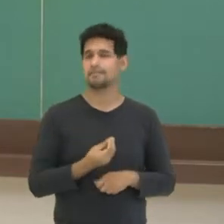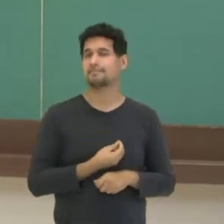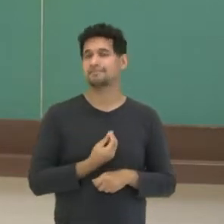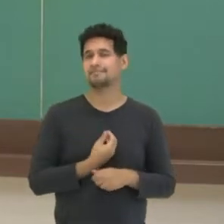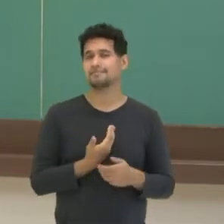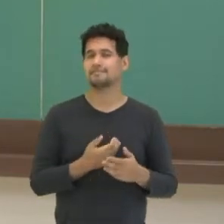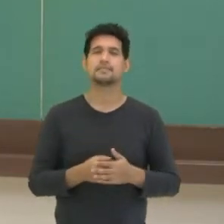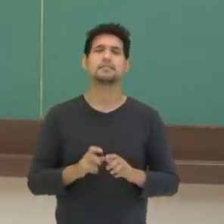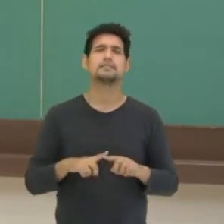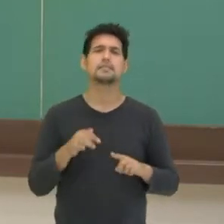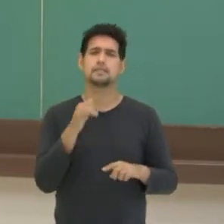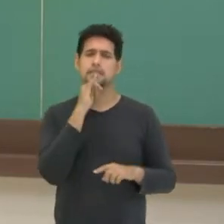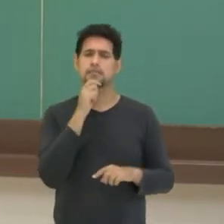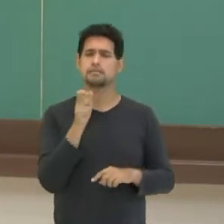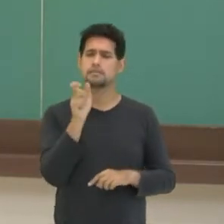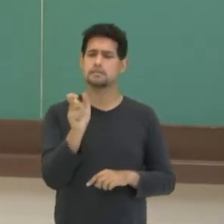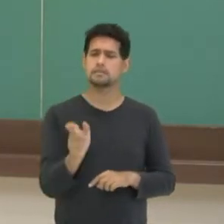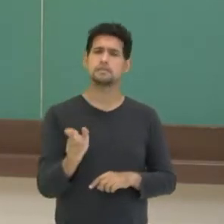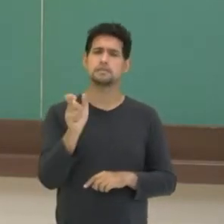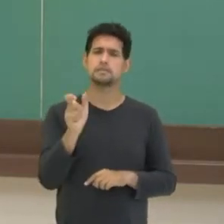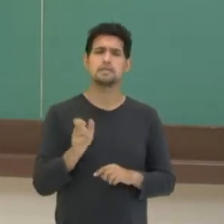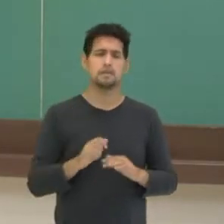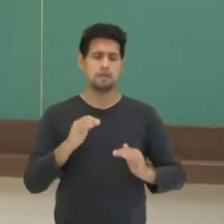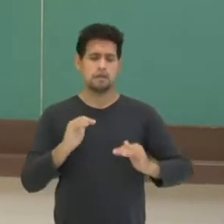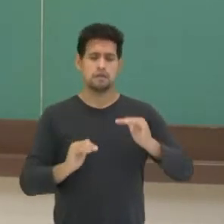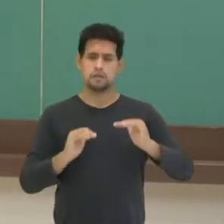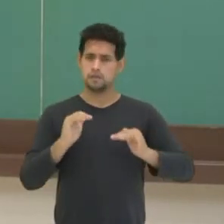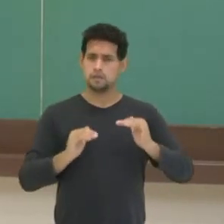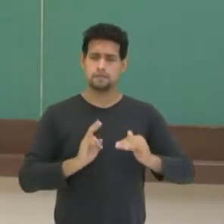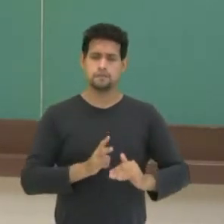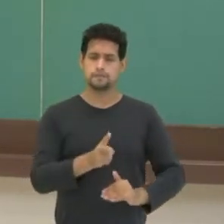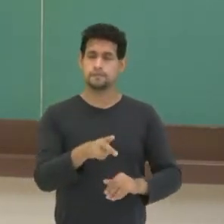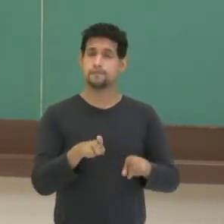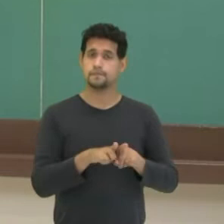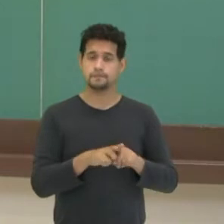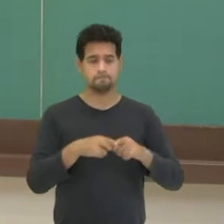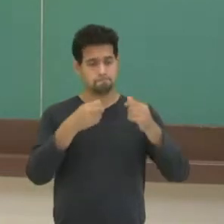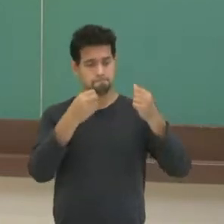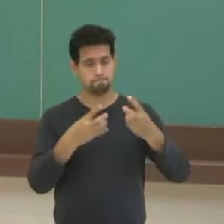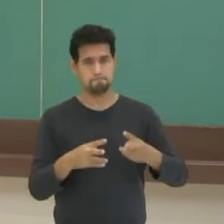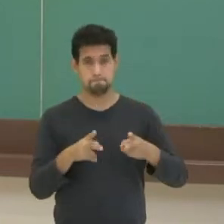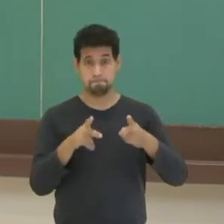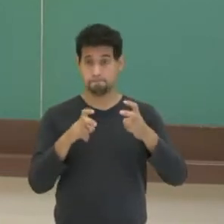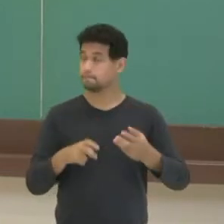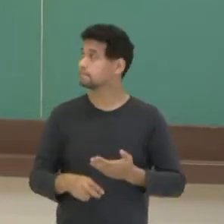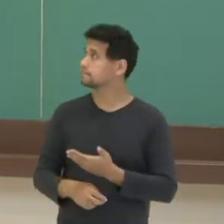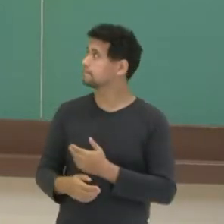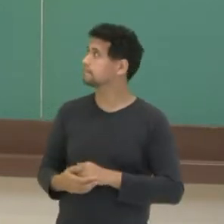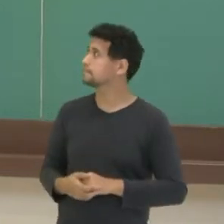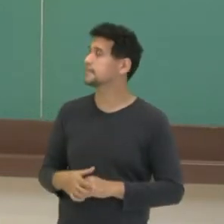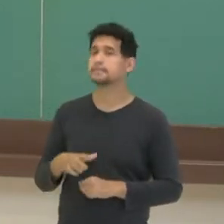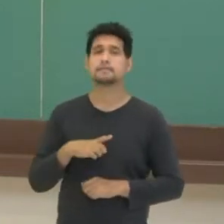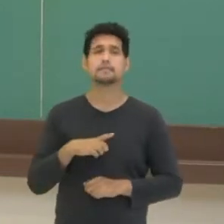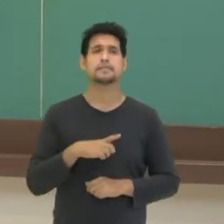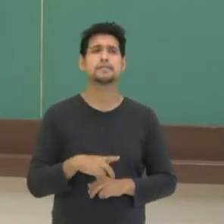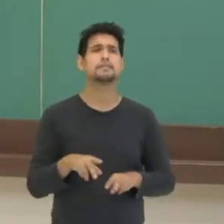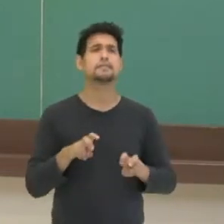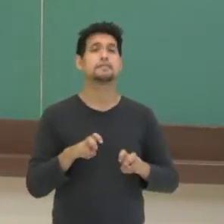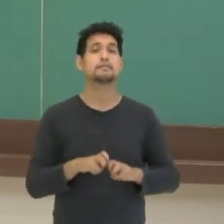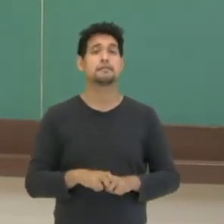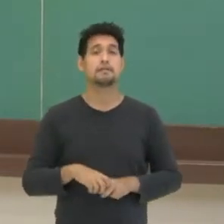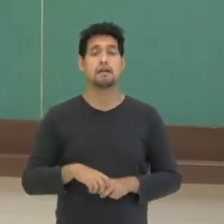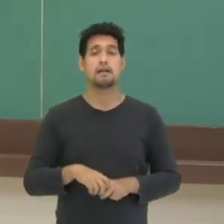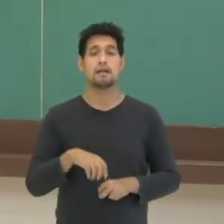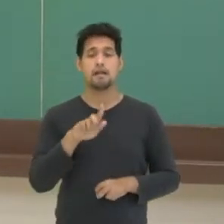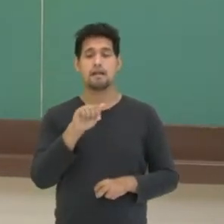viver. Então, substância é caracterizada por uma proporção constante desses elementos. Observe aqui nós temos a substância